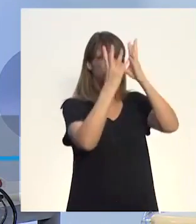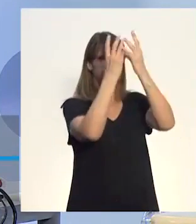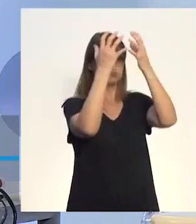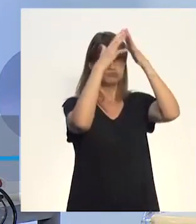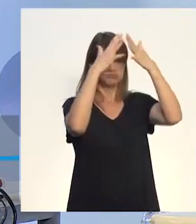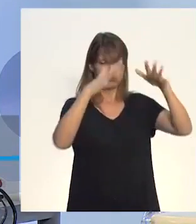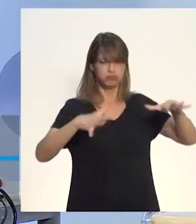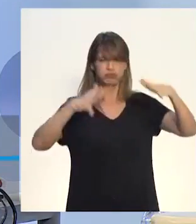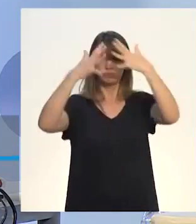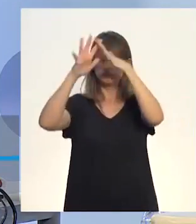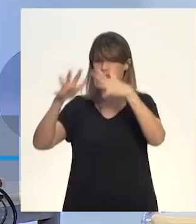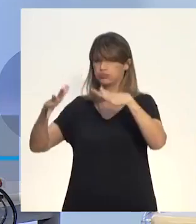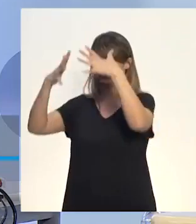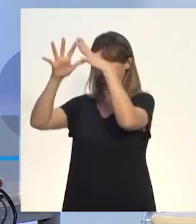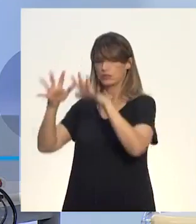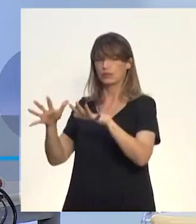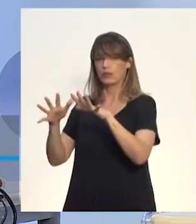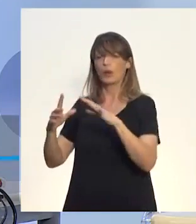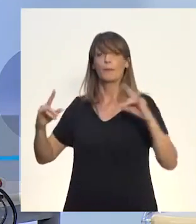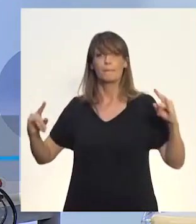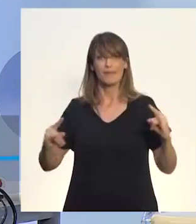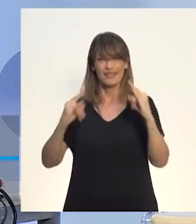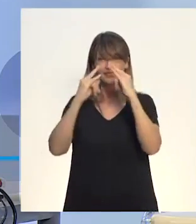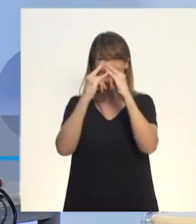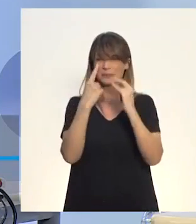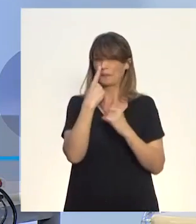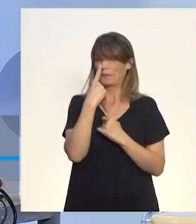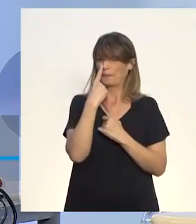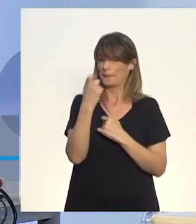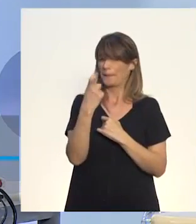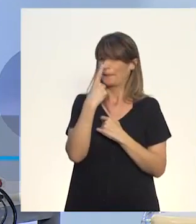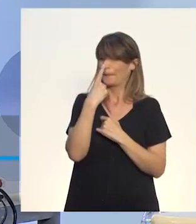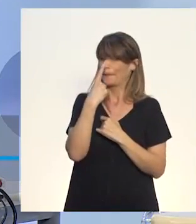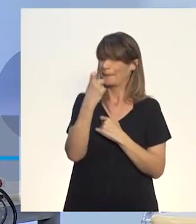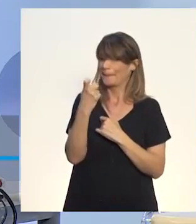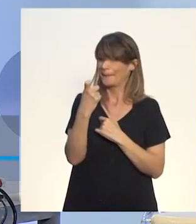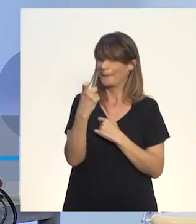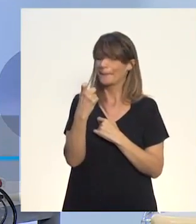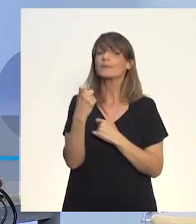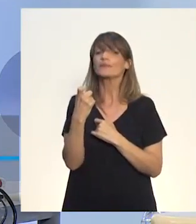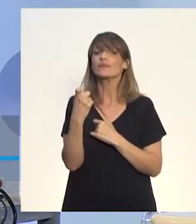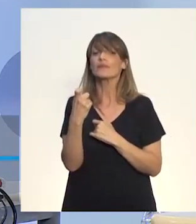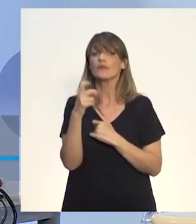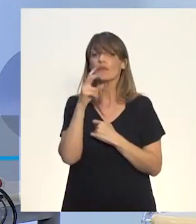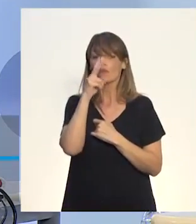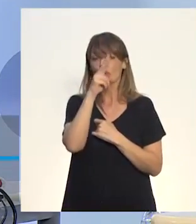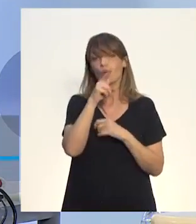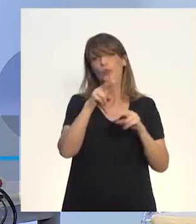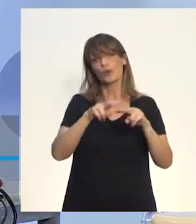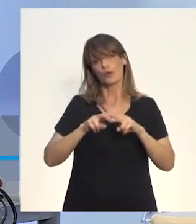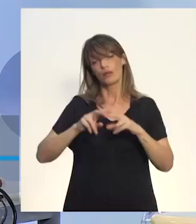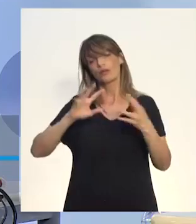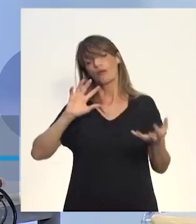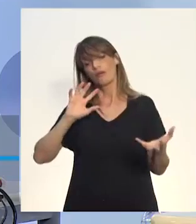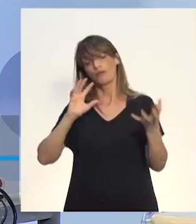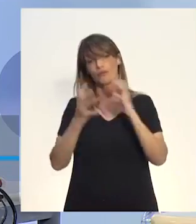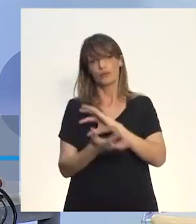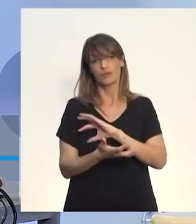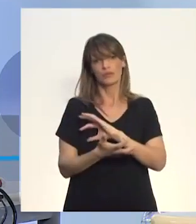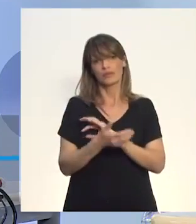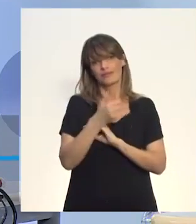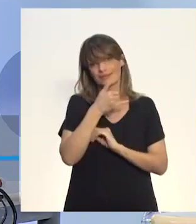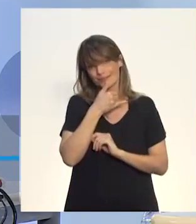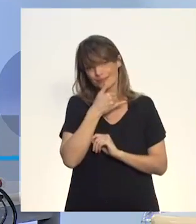estava uma cidade, assim, ela tinha um cheiro forte, fruto das revoluções. Infelizmente, nessa aula, a gente não